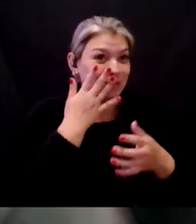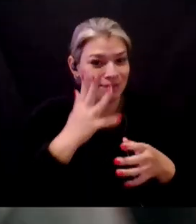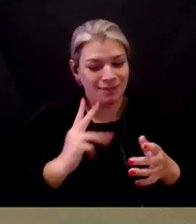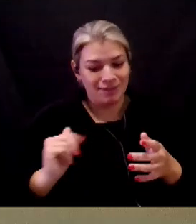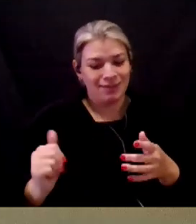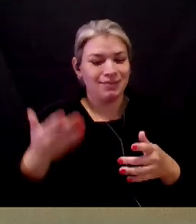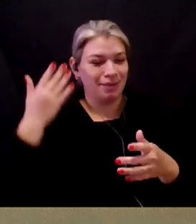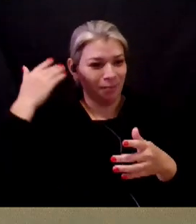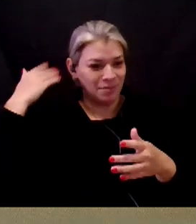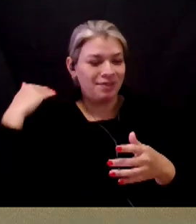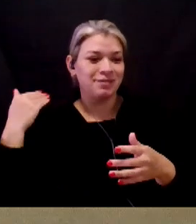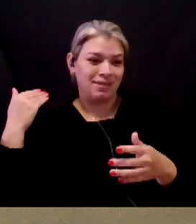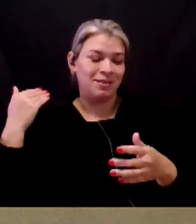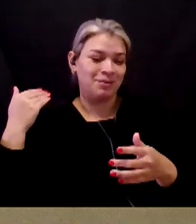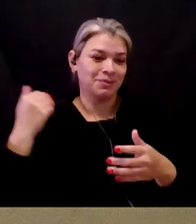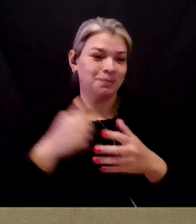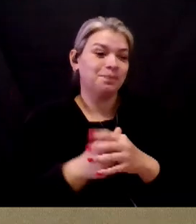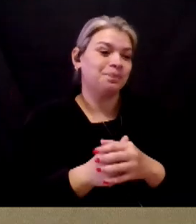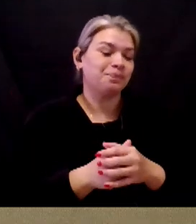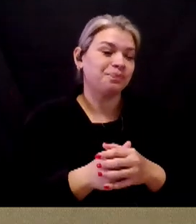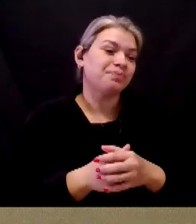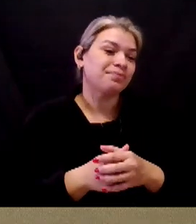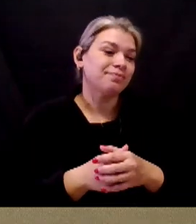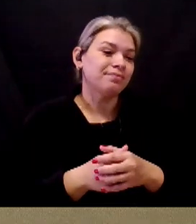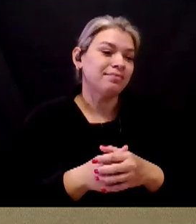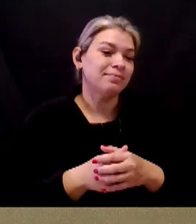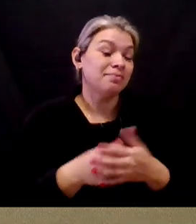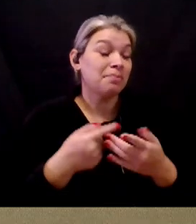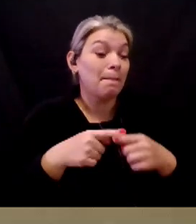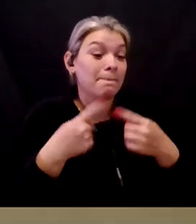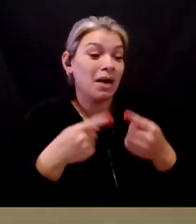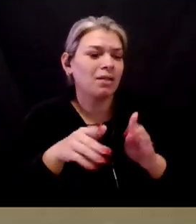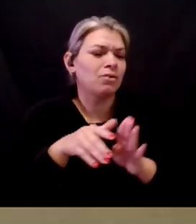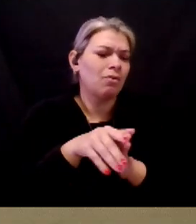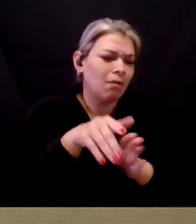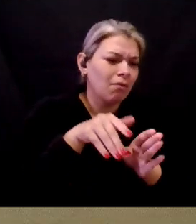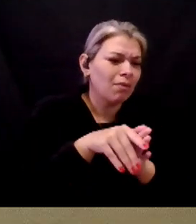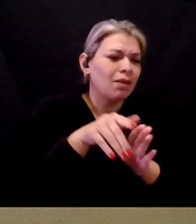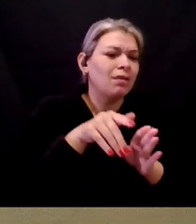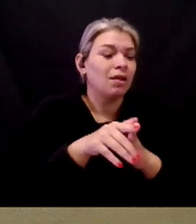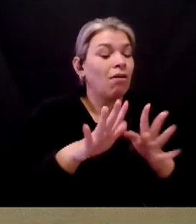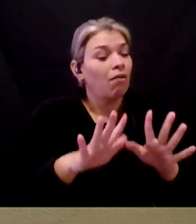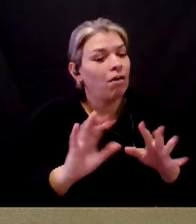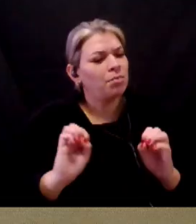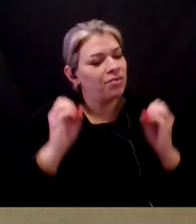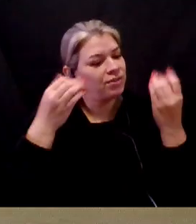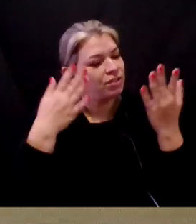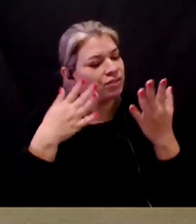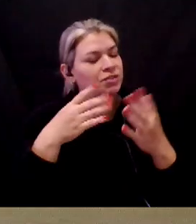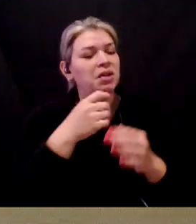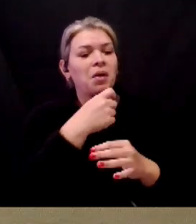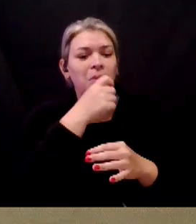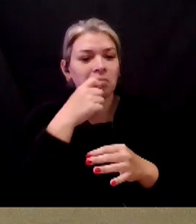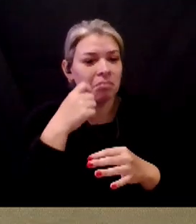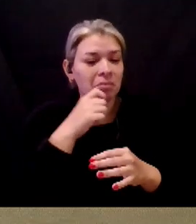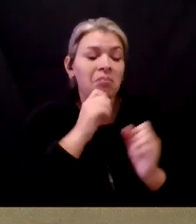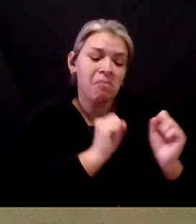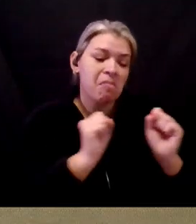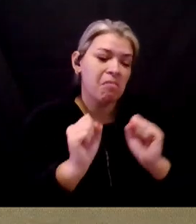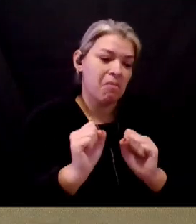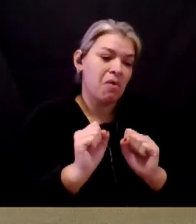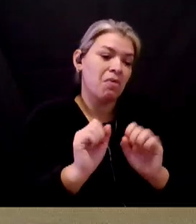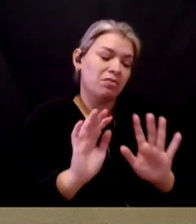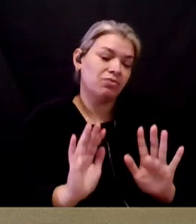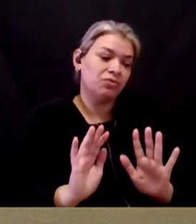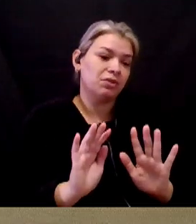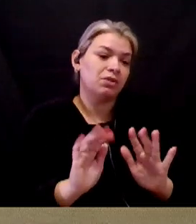criança. E aí era toda uma orientação de uma festinha, você pode sim passar um gloss, tem que ter uma certificação de